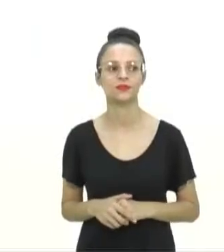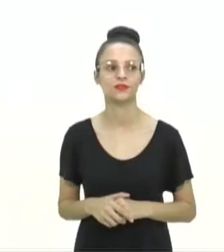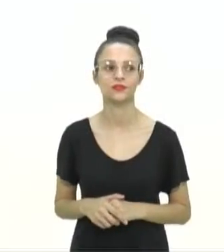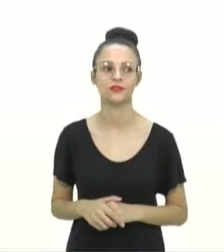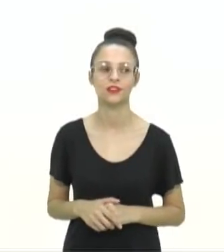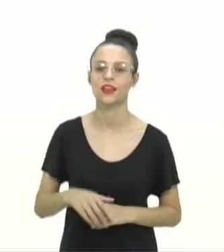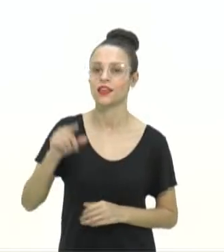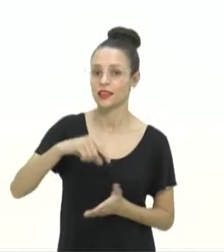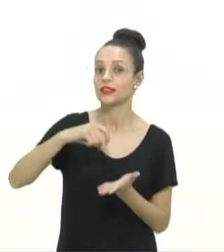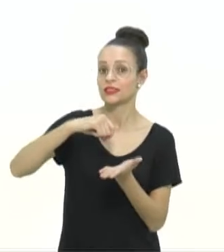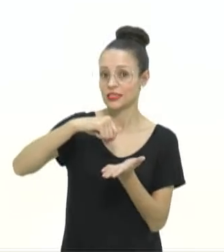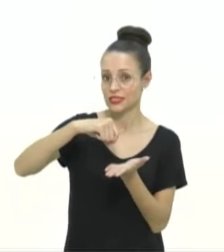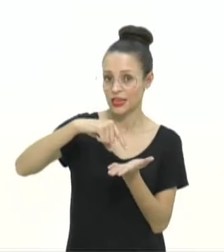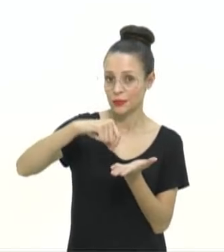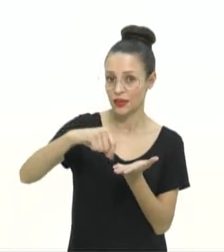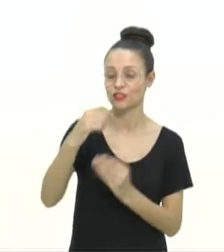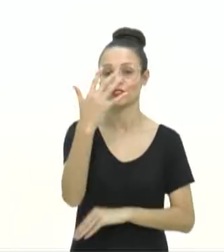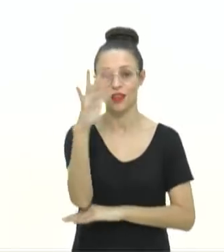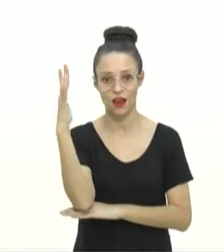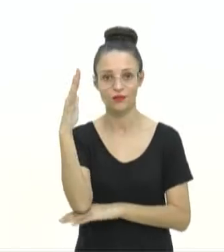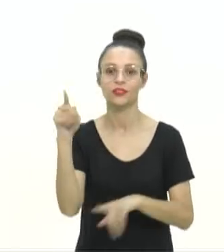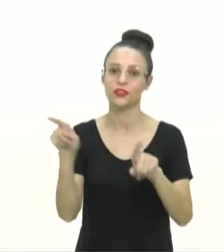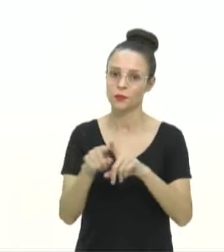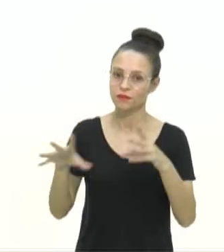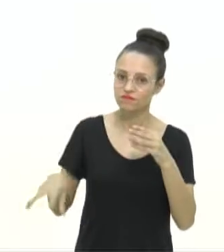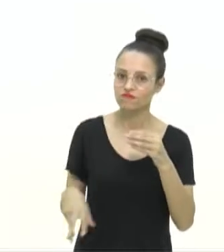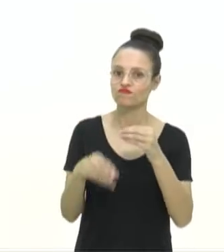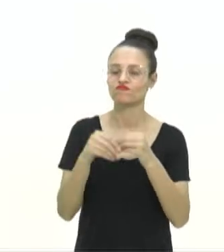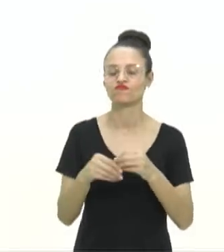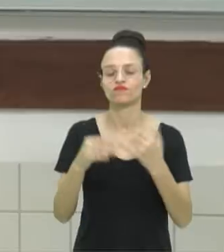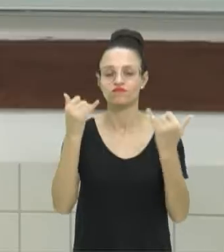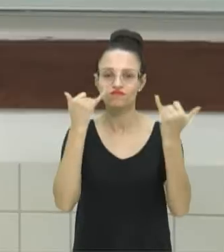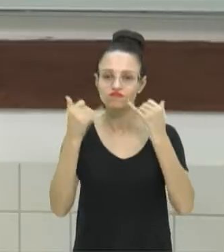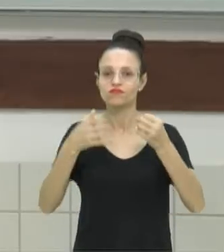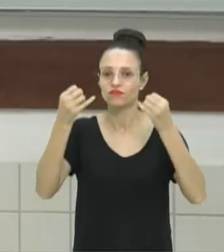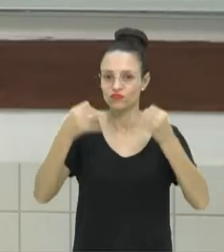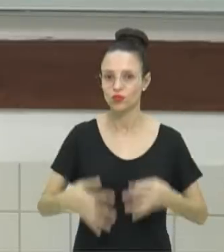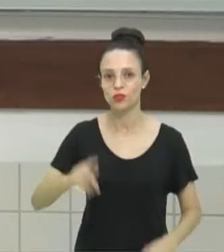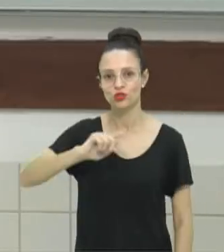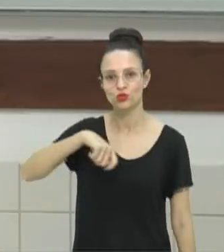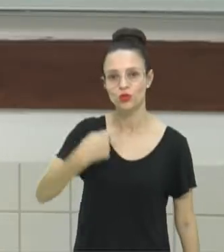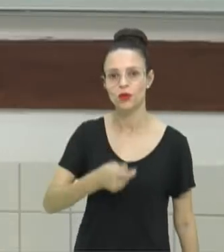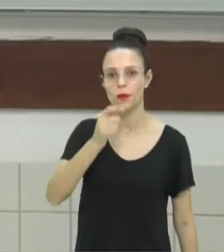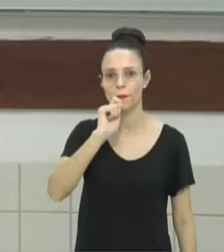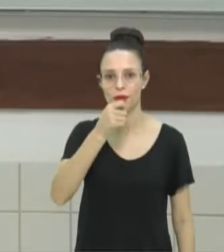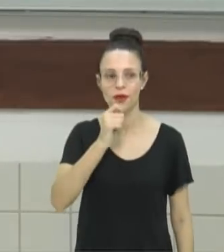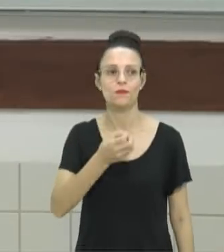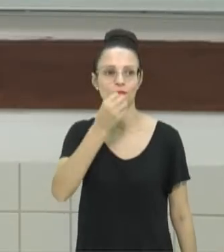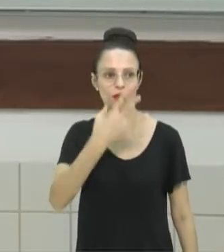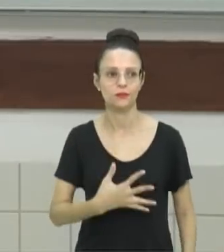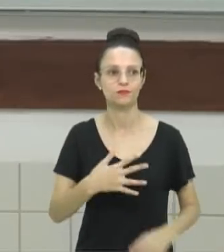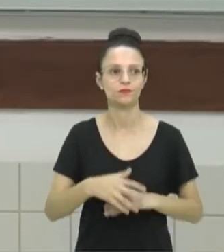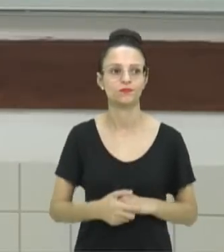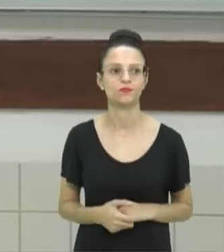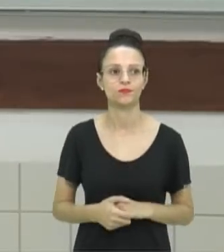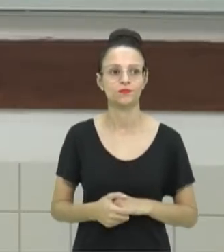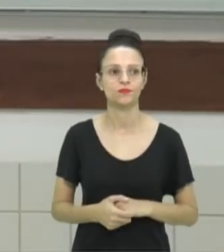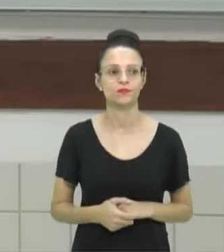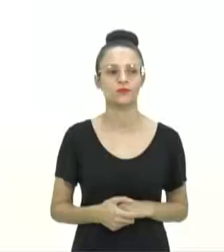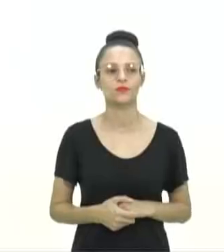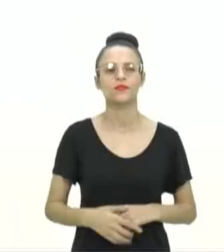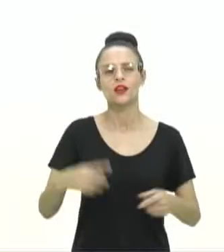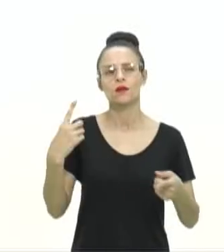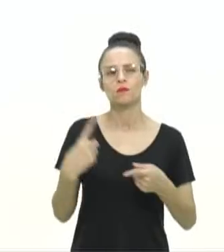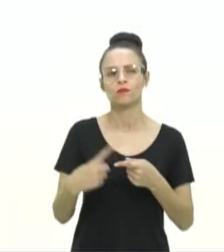a semente da árvore, é uma explicação a mais do que seria o pinhão. Muito bem. Quiz.